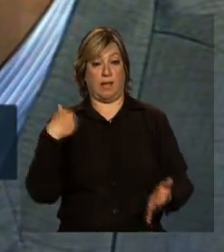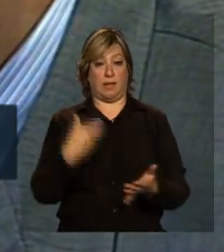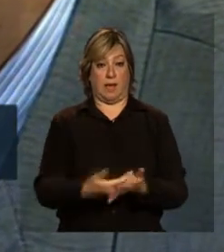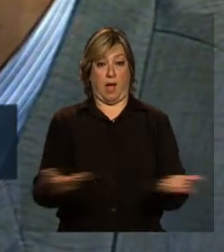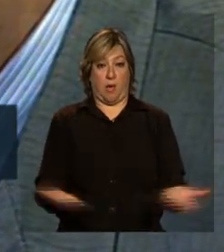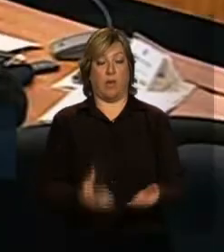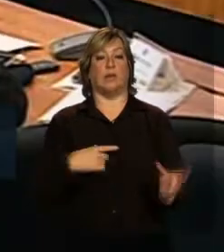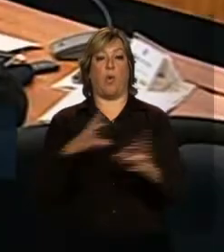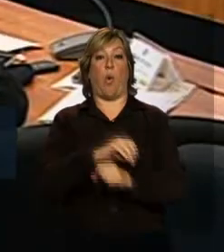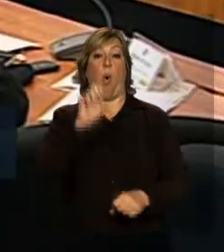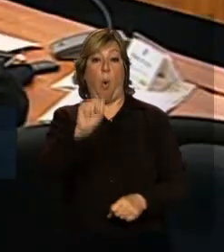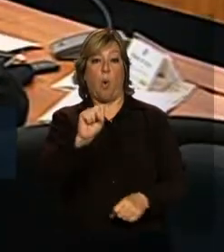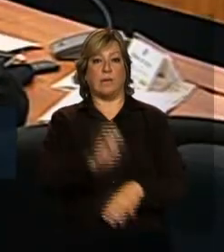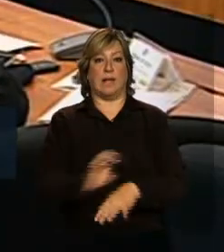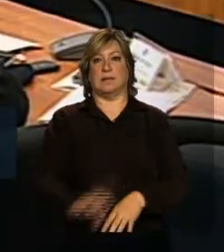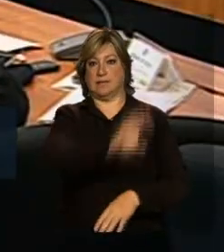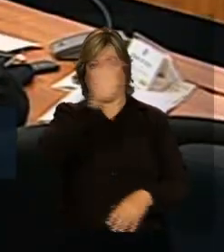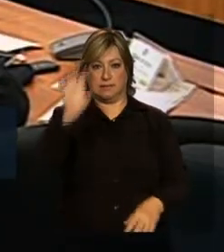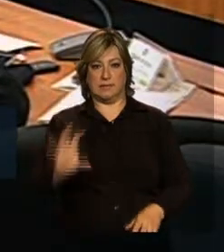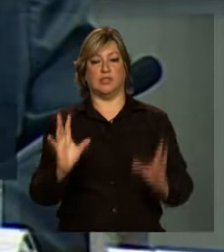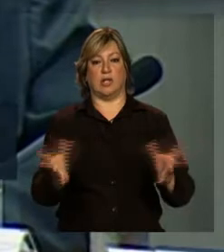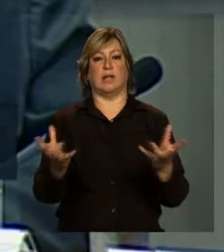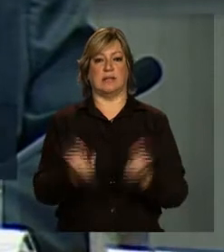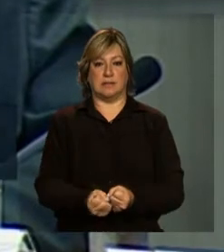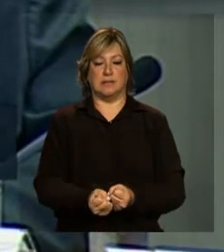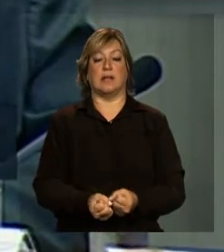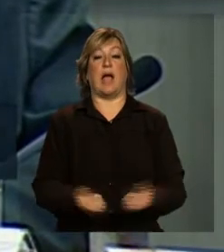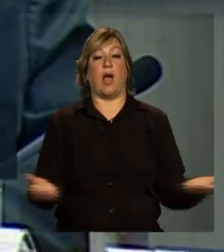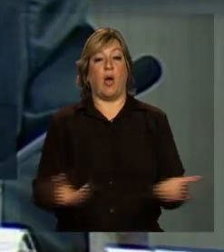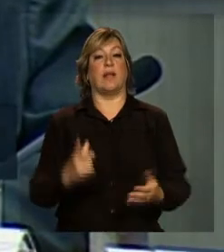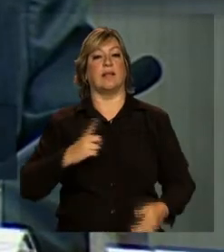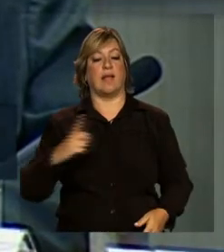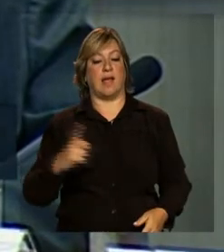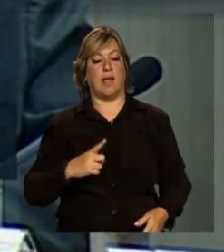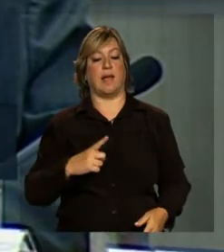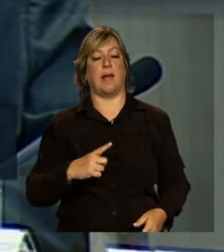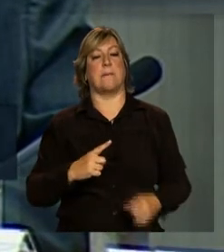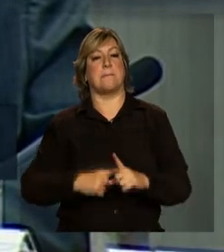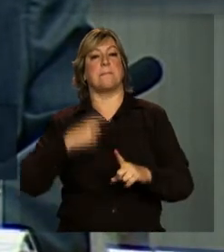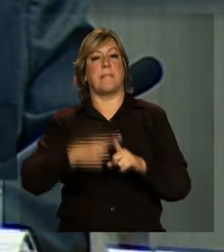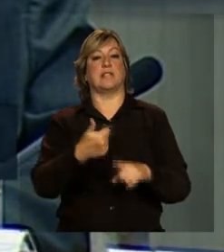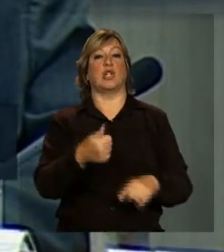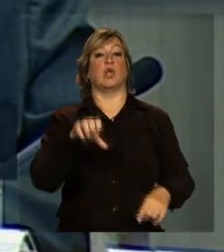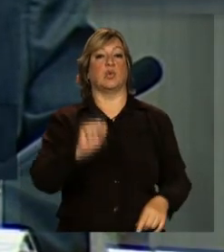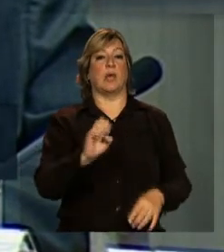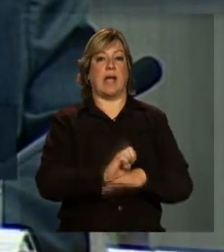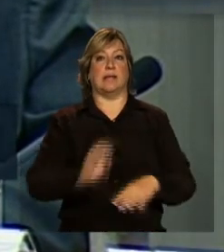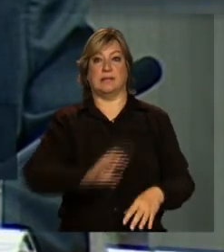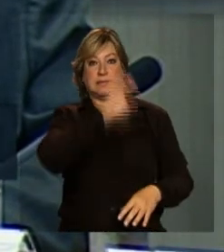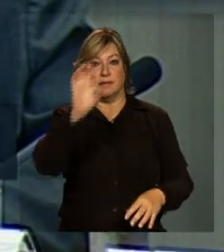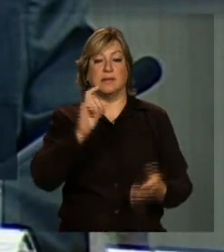de 8 estados e estamos com mais 18 estados